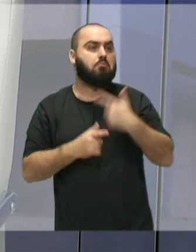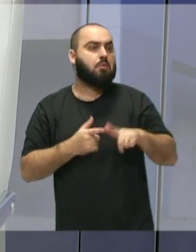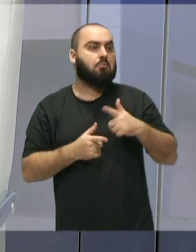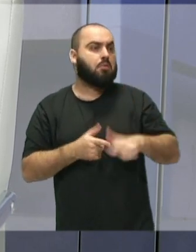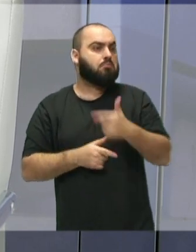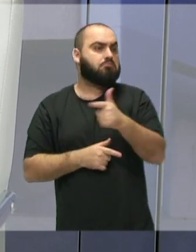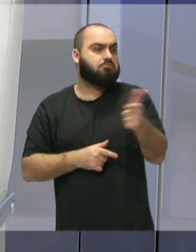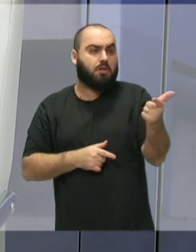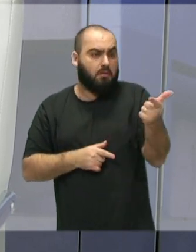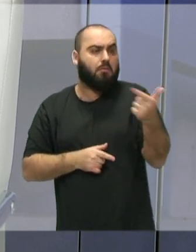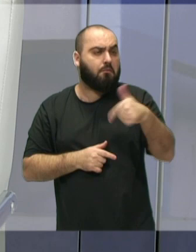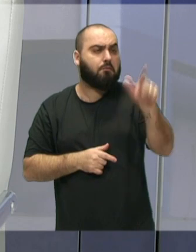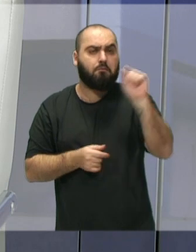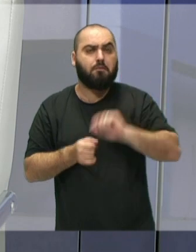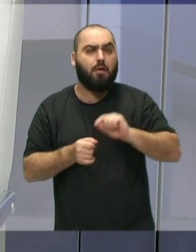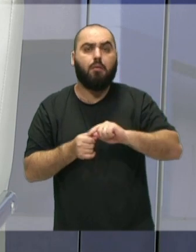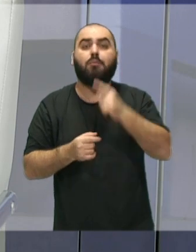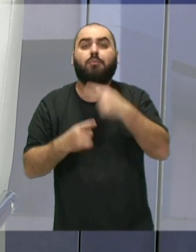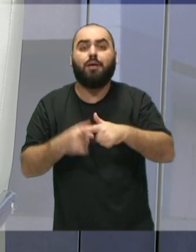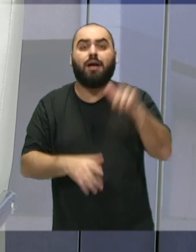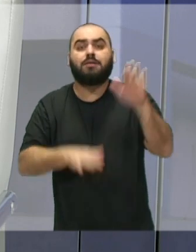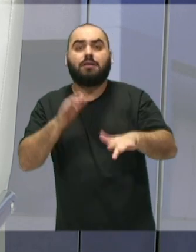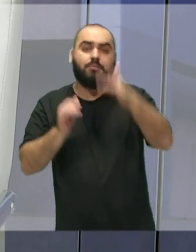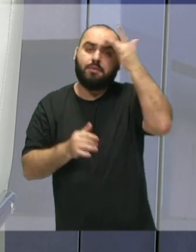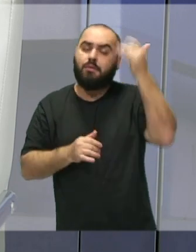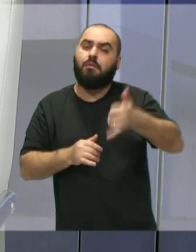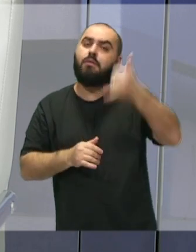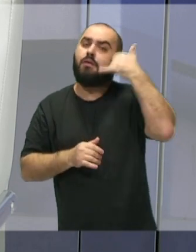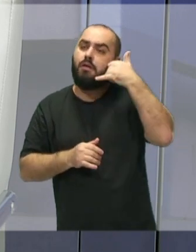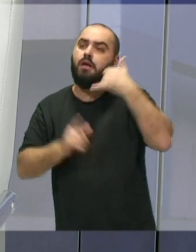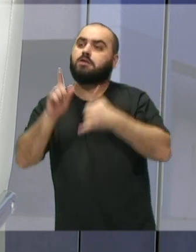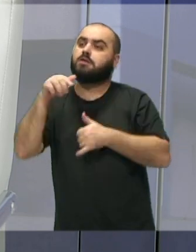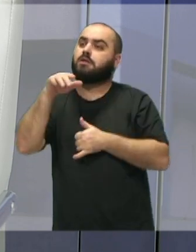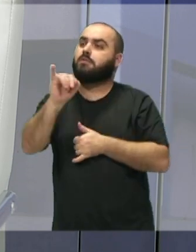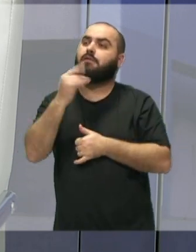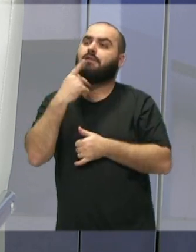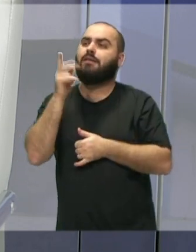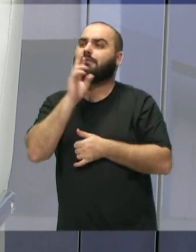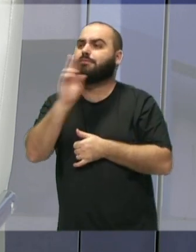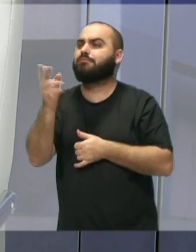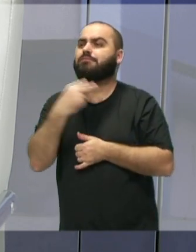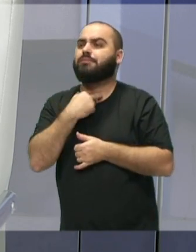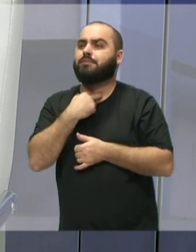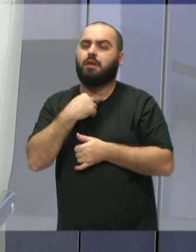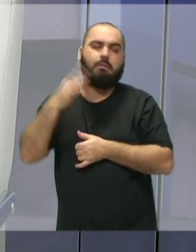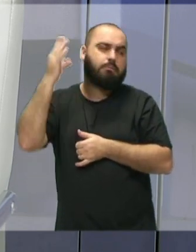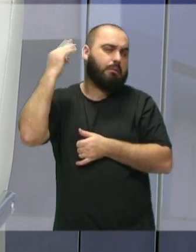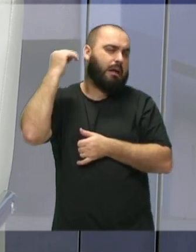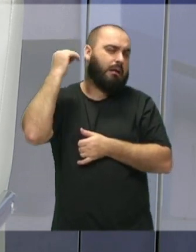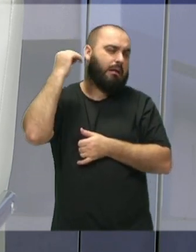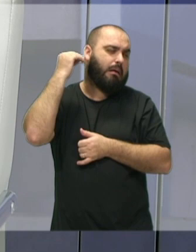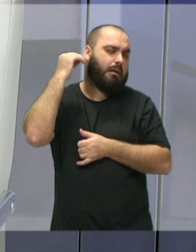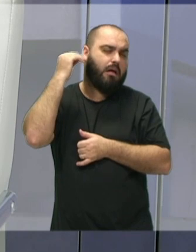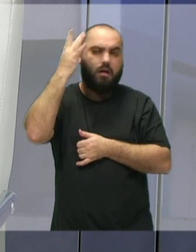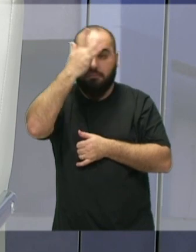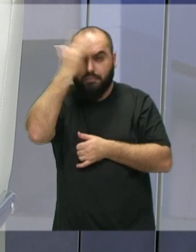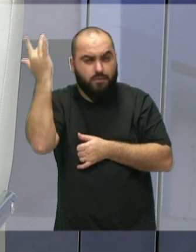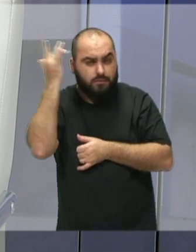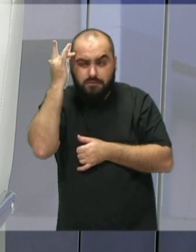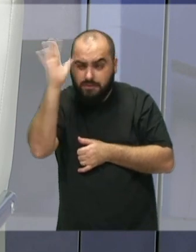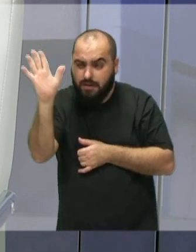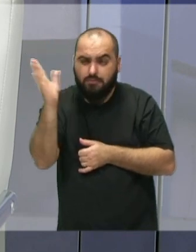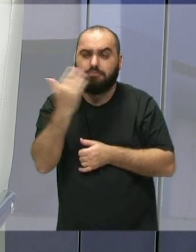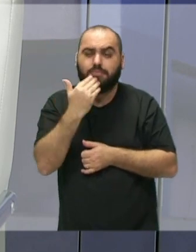que faria. Porque muitas vezes as pessoas ligam lá e pedem para a guarda fazer, a guarda diz que não faz e eles escutam um monte de coisa, porque as pessoas não sabem mais o que